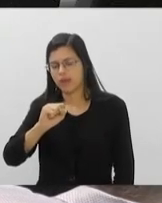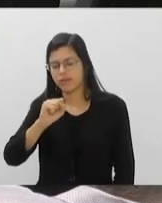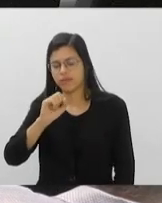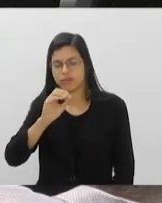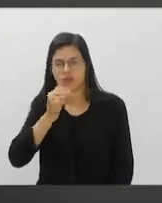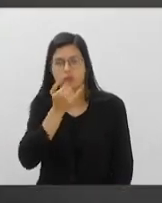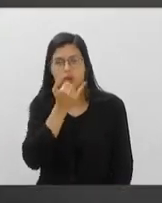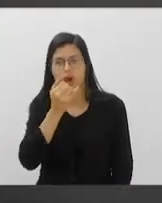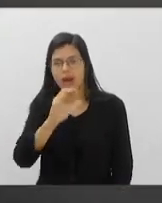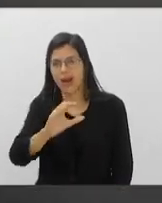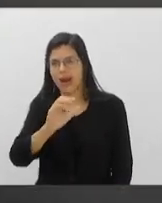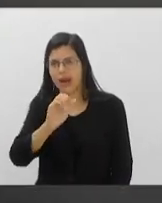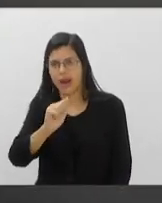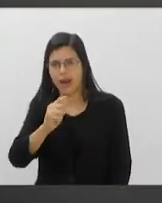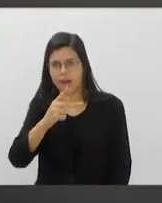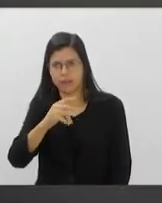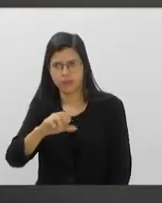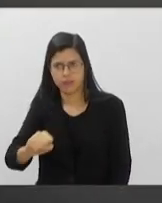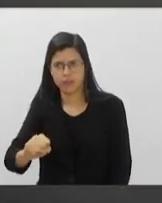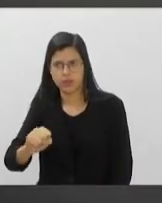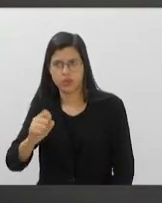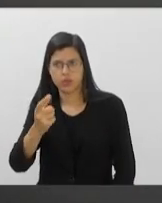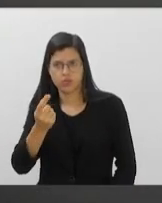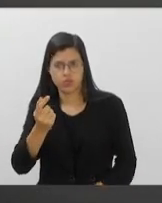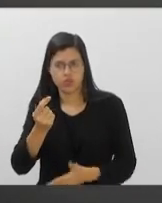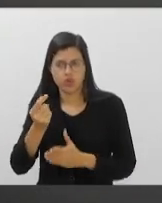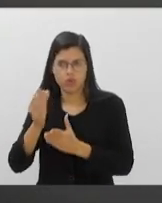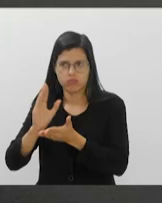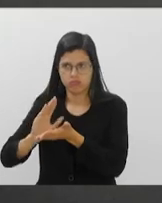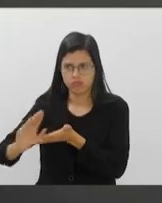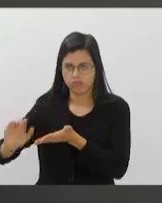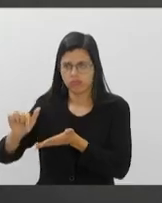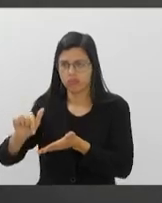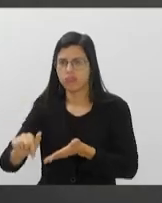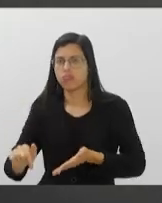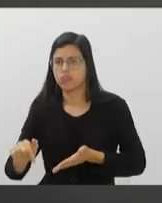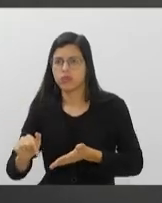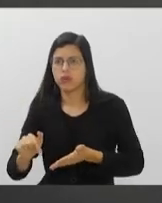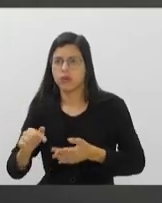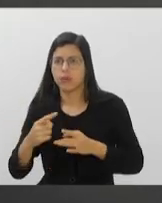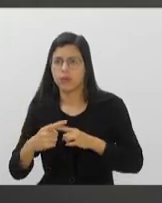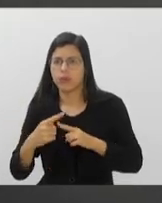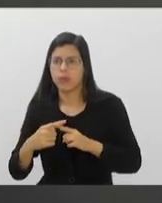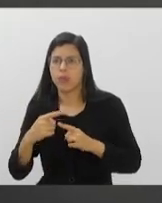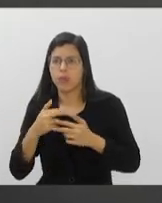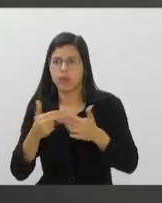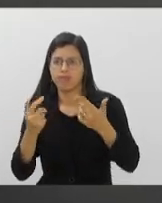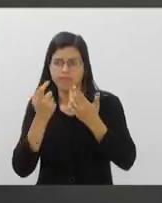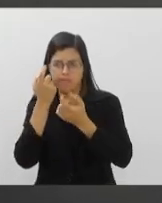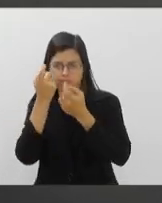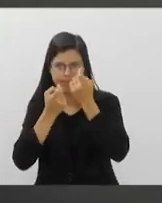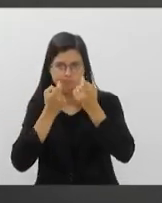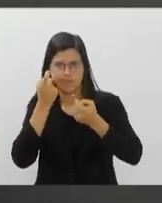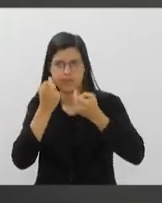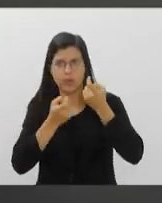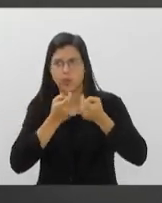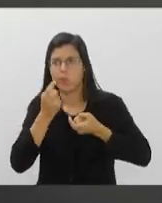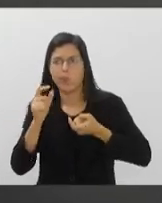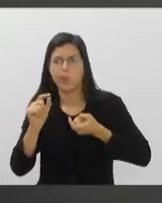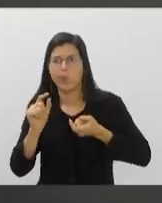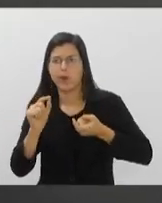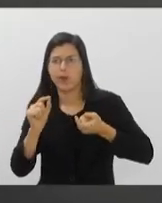saúde né e o dinheiro ser encaminhado para lá Através disso porque tem uma coisa que me preocupa muito né é que